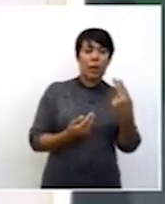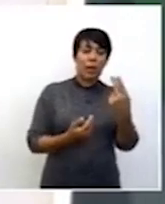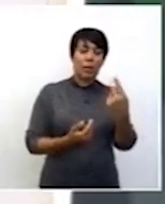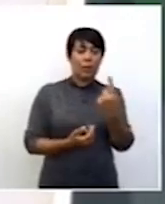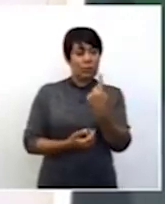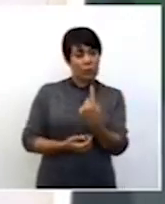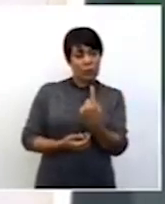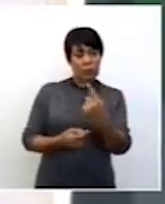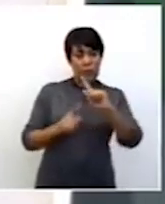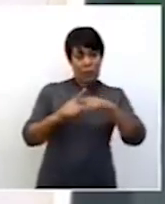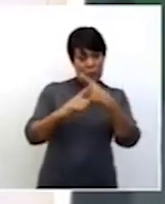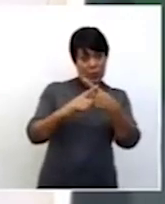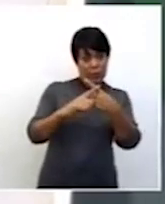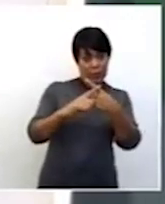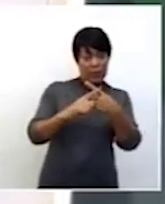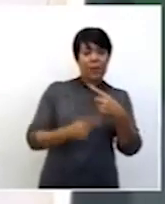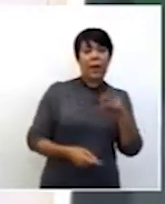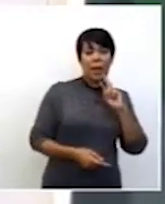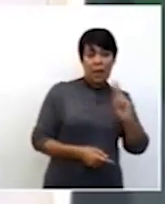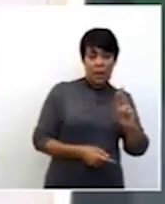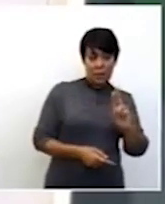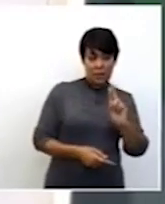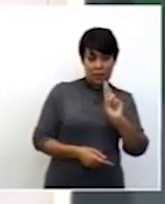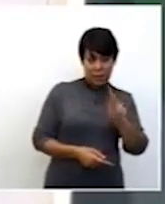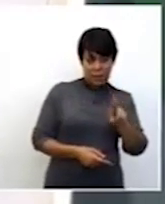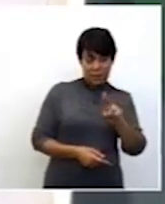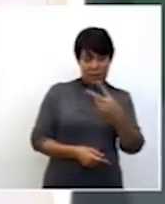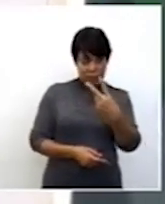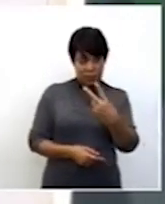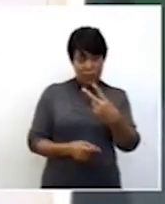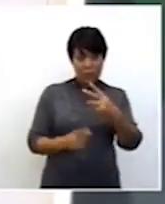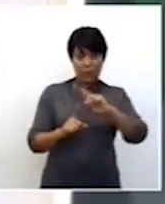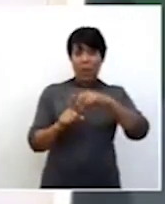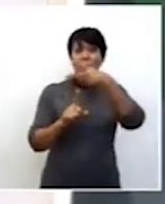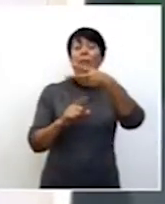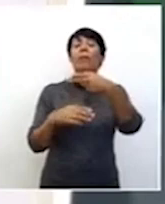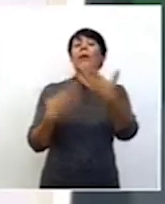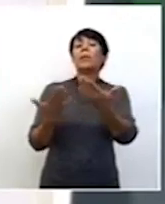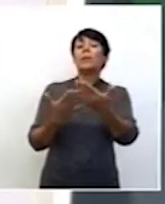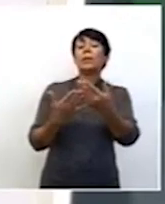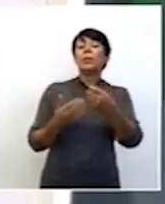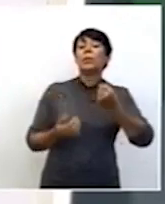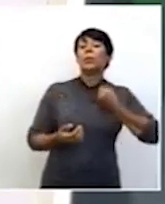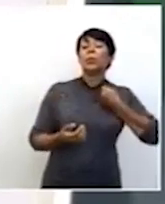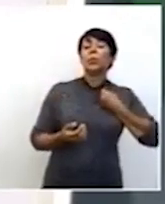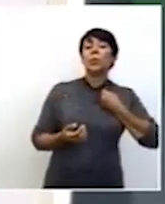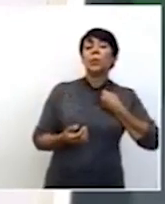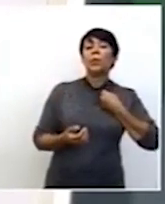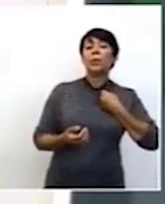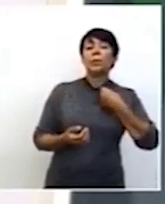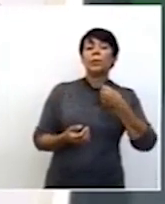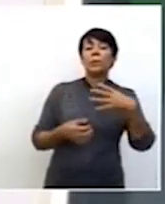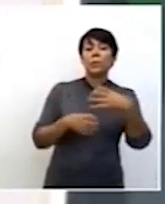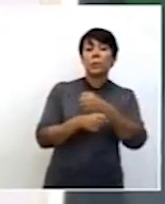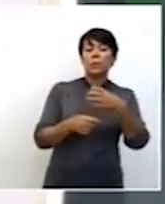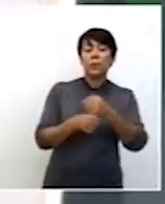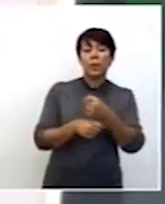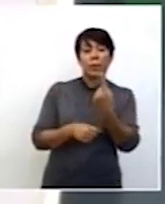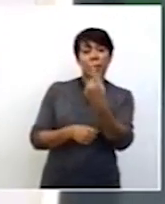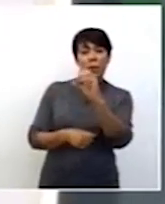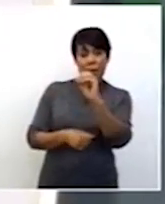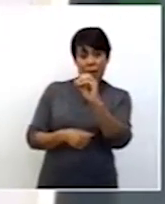Multiplica. Razão é 2. Elevado a quanto? Número de termos. 10 menos